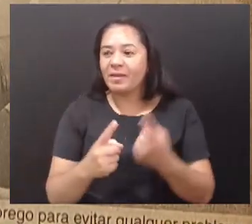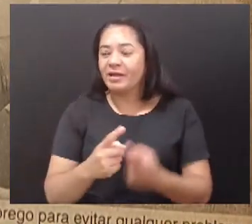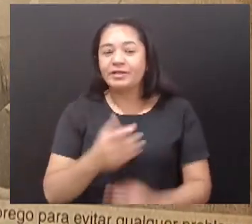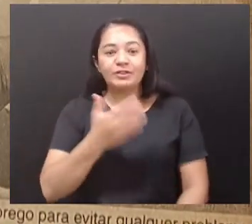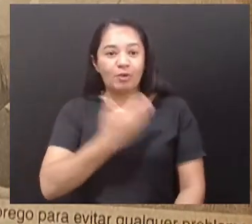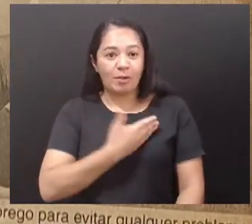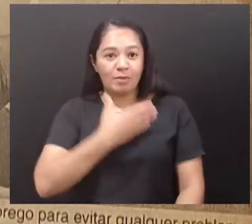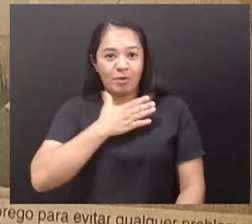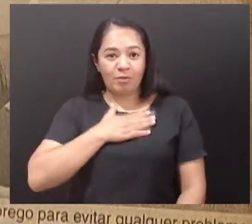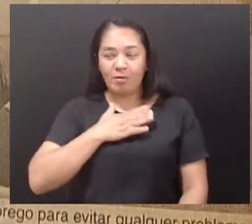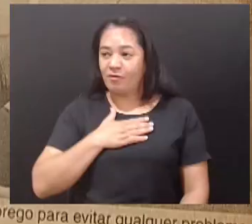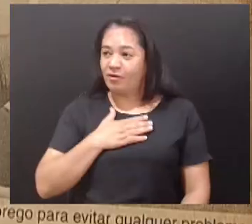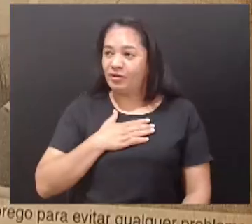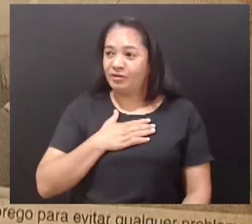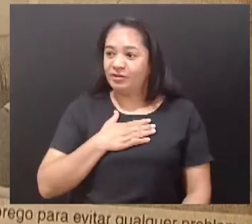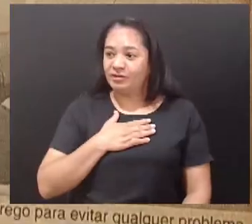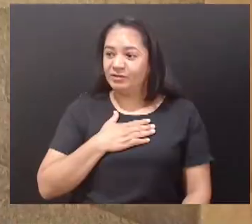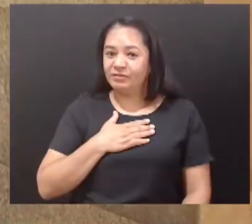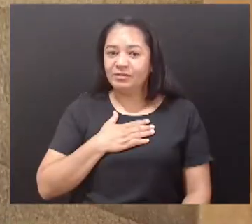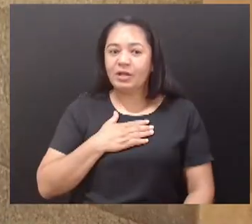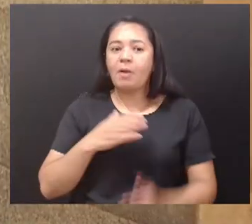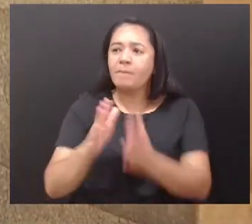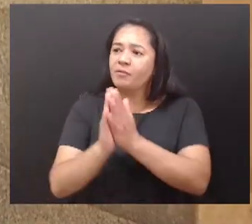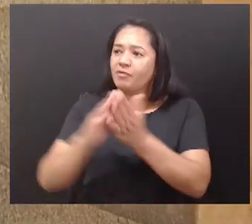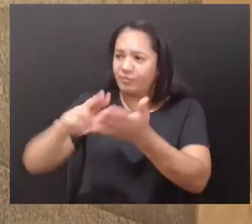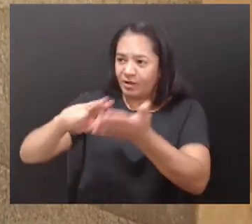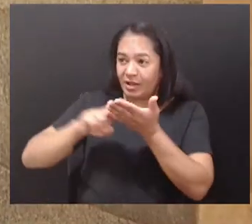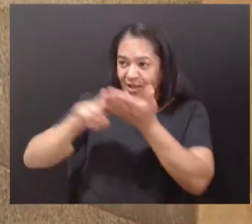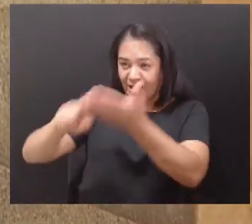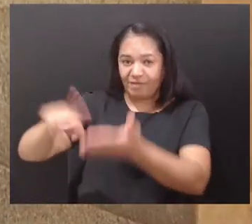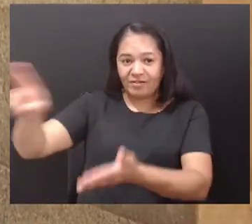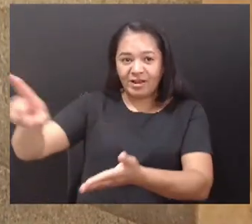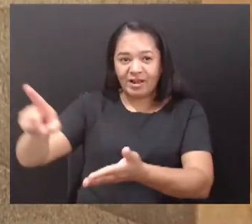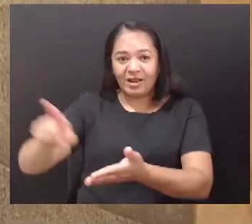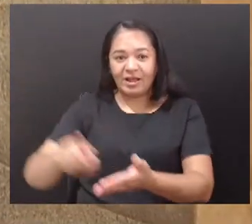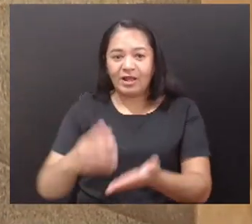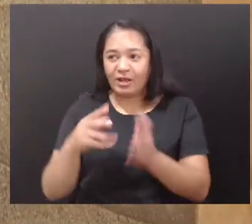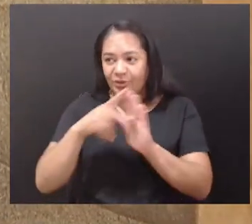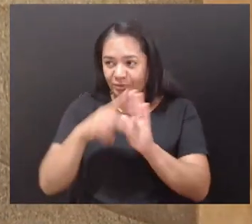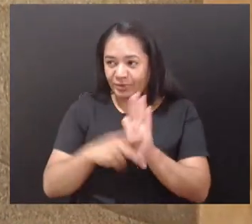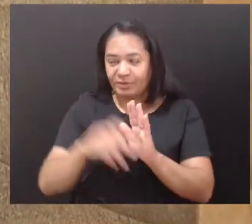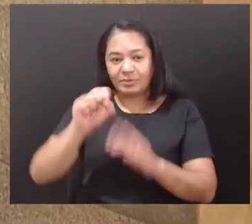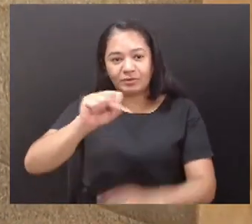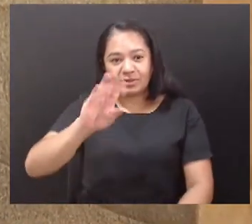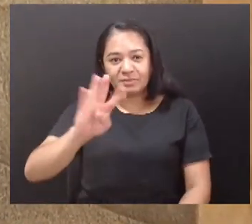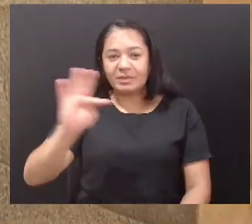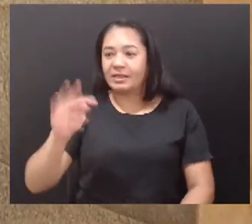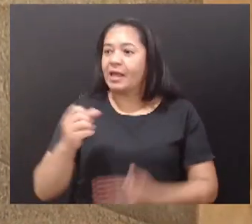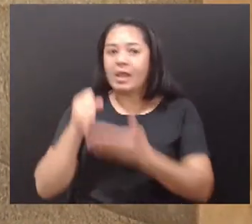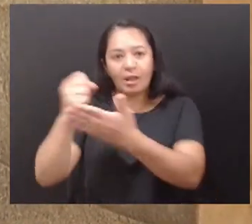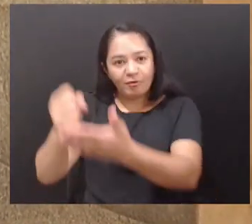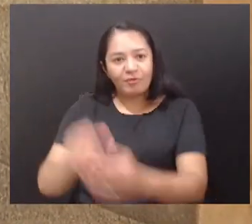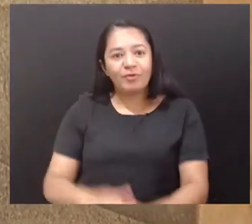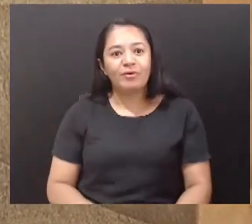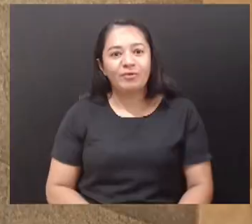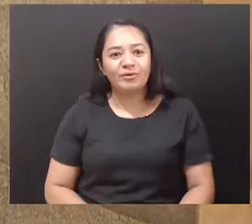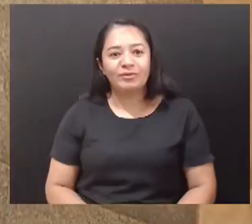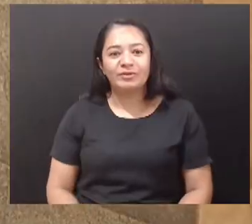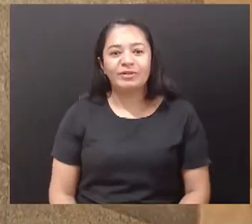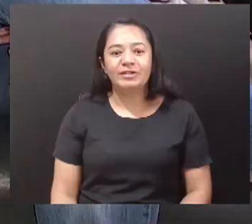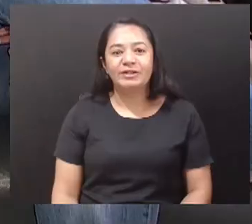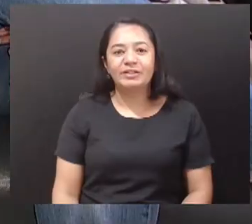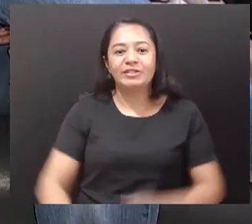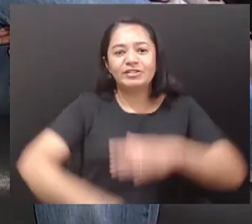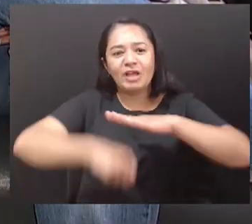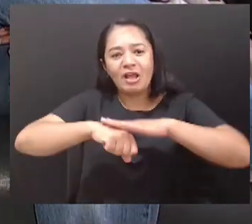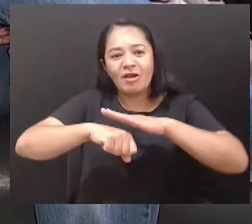se tinha moral de levar um envelope com os desenhos lá no programa no SBT. Daí pegou e levou. E eu tinha feito